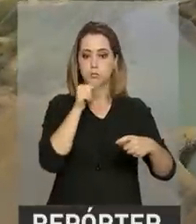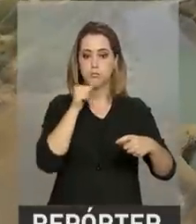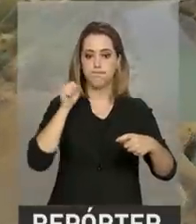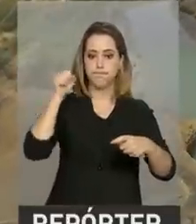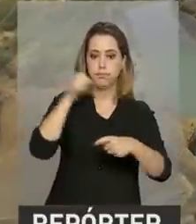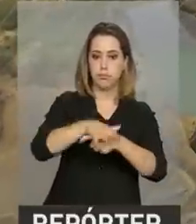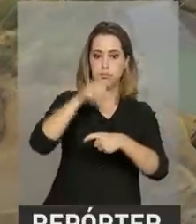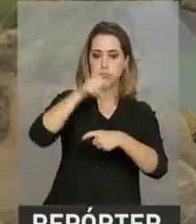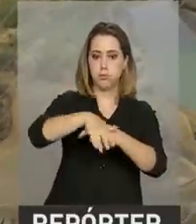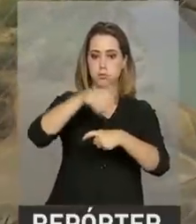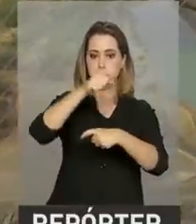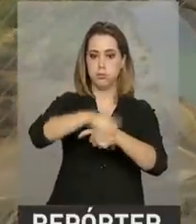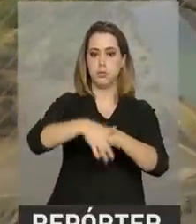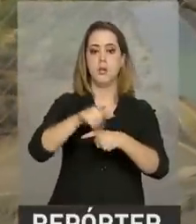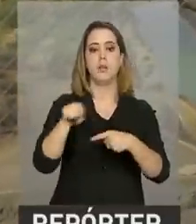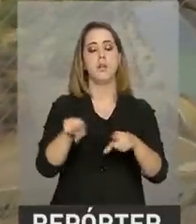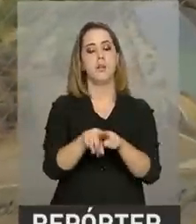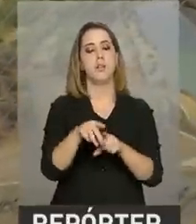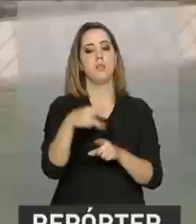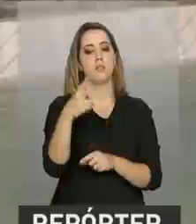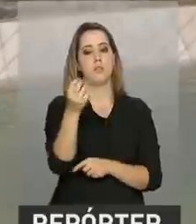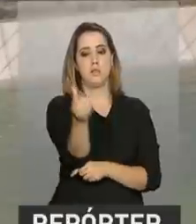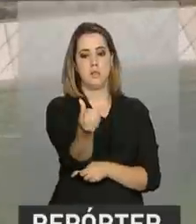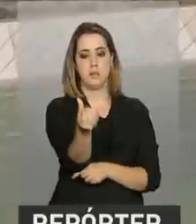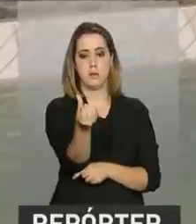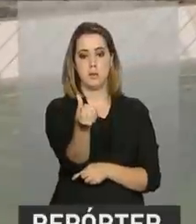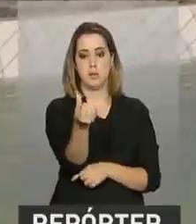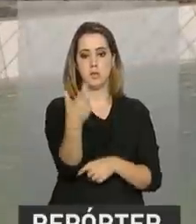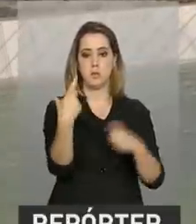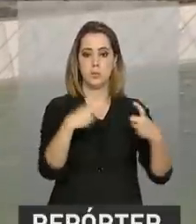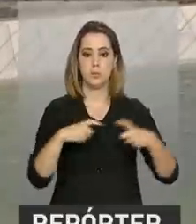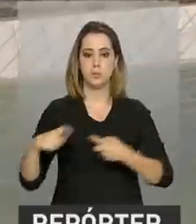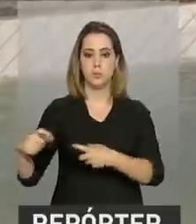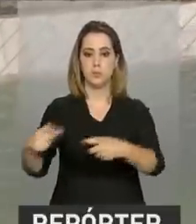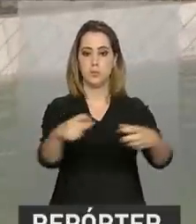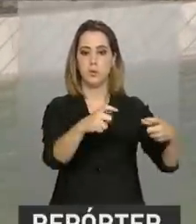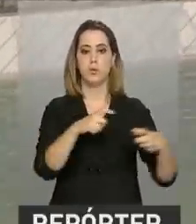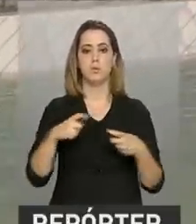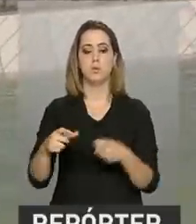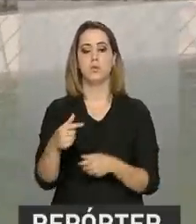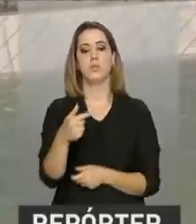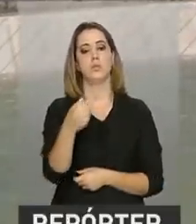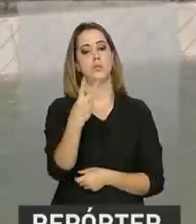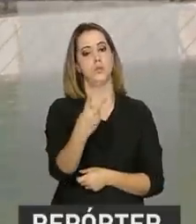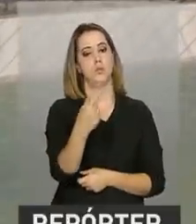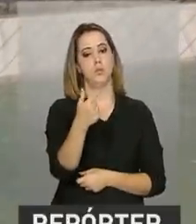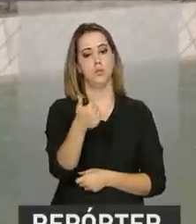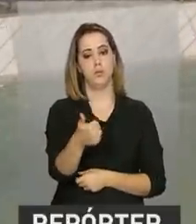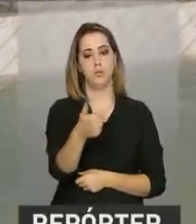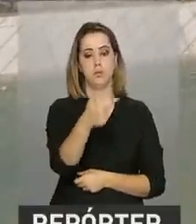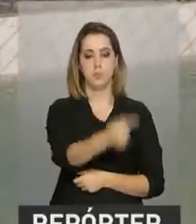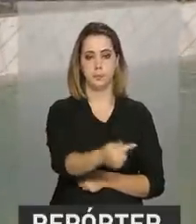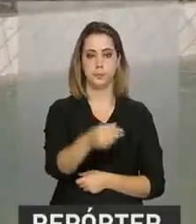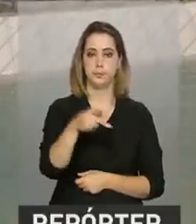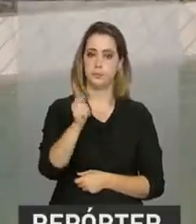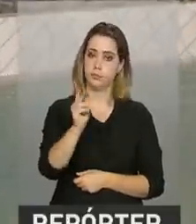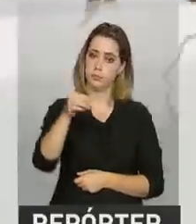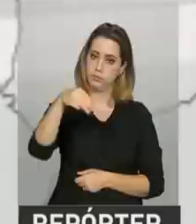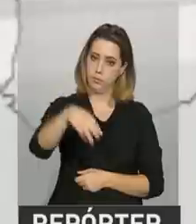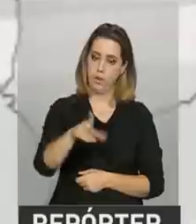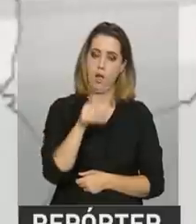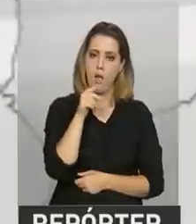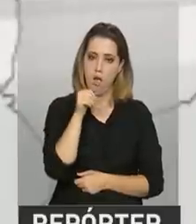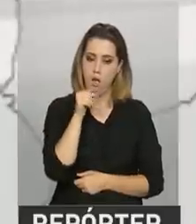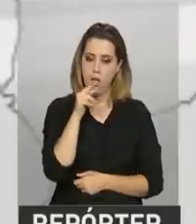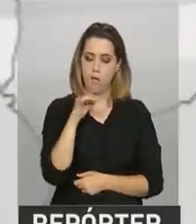eixo leste da transposição tem 6 estações distribuídas em 217 quilômetros. A água do São Francisco